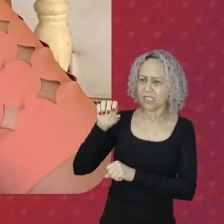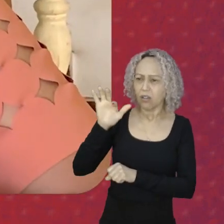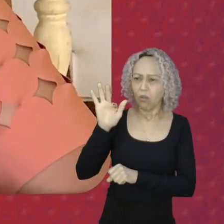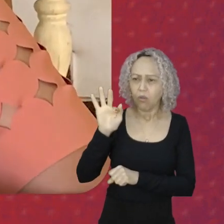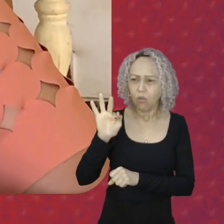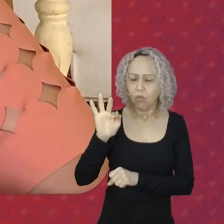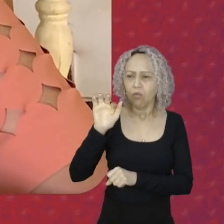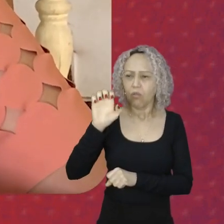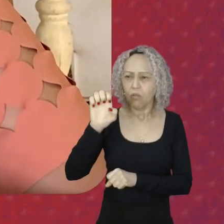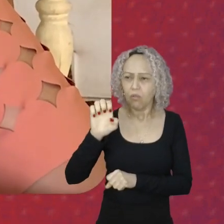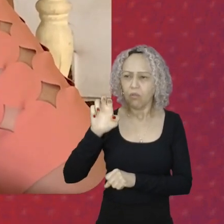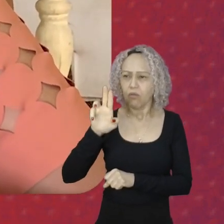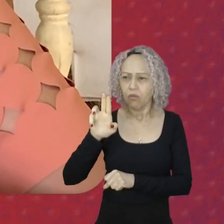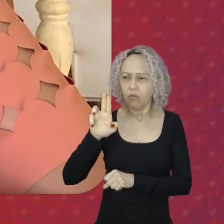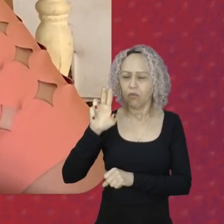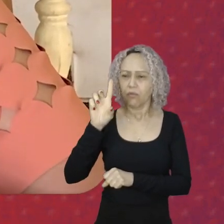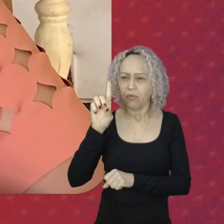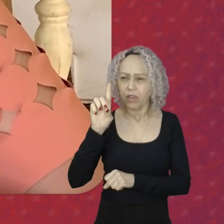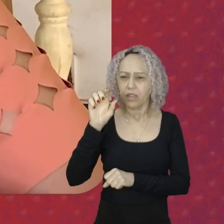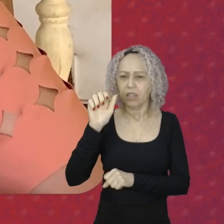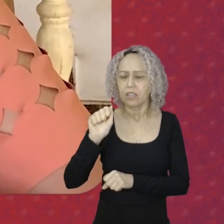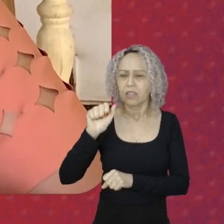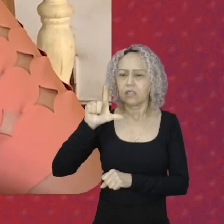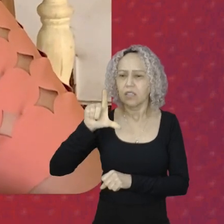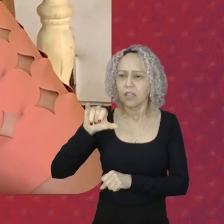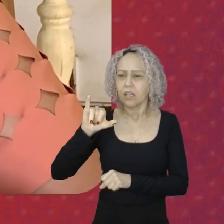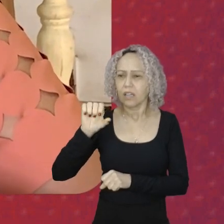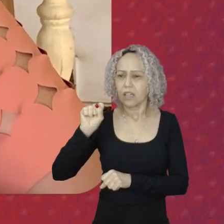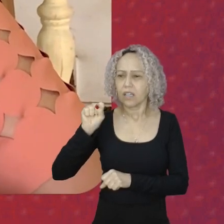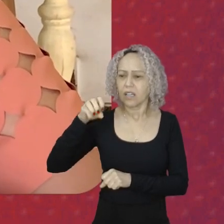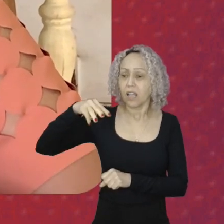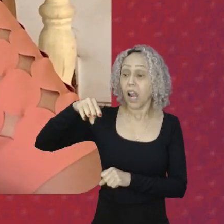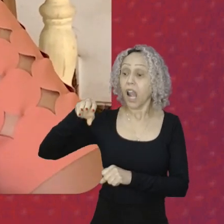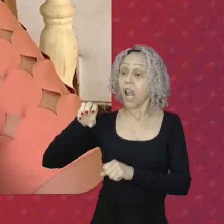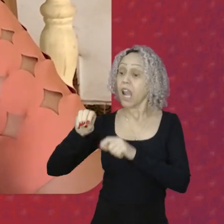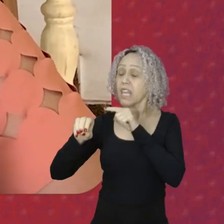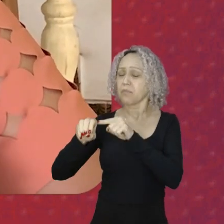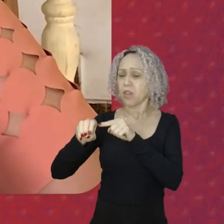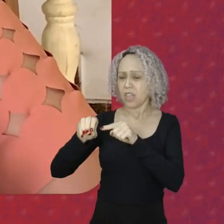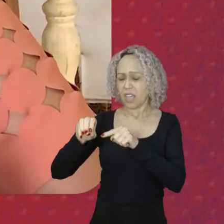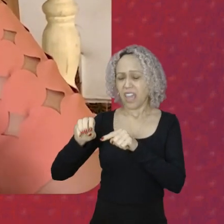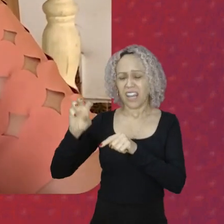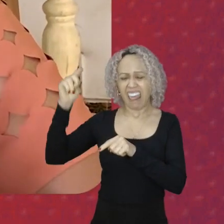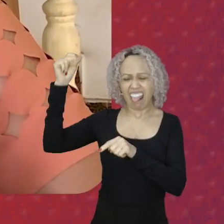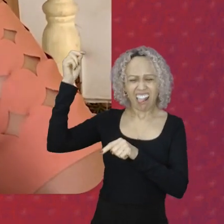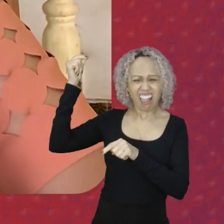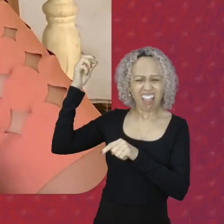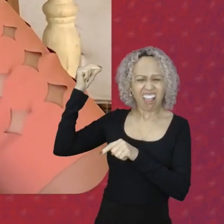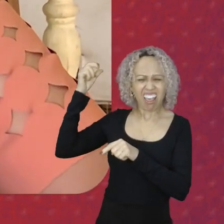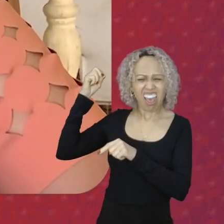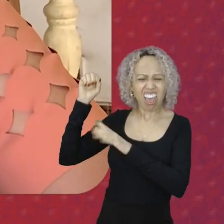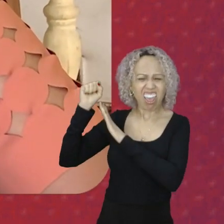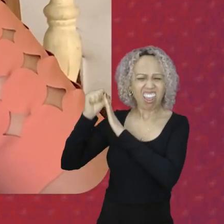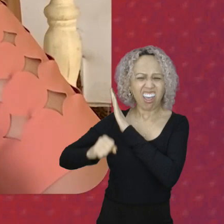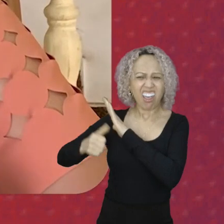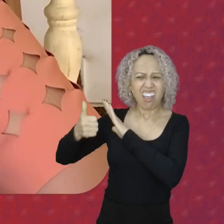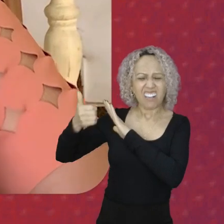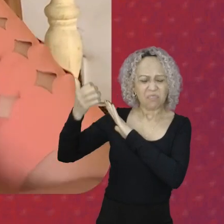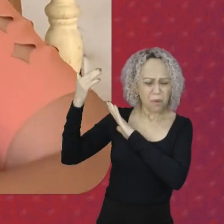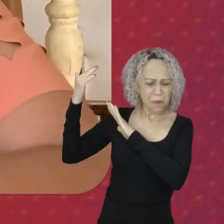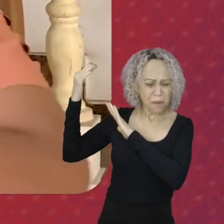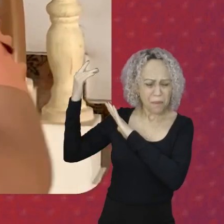organizada da sociedade e dos trabalhadores para pôr fim ao negacionismo, para pôr fim a